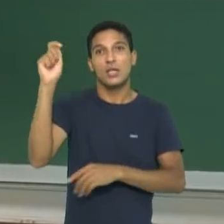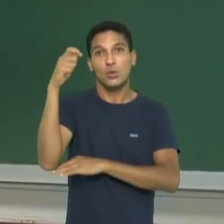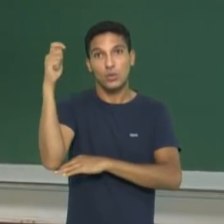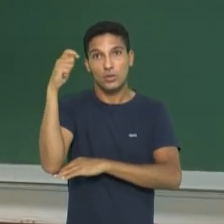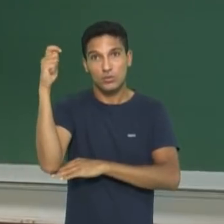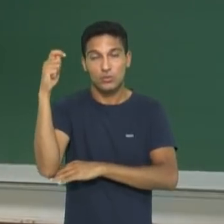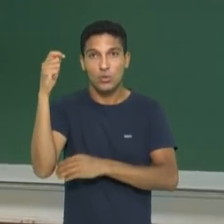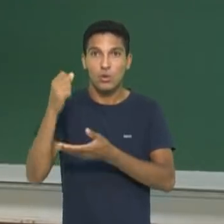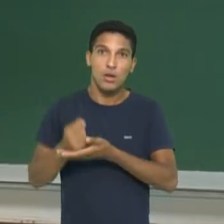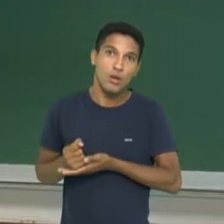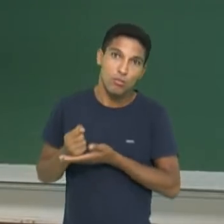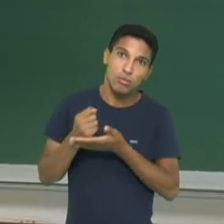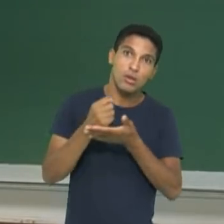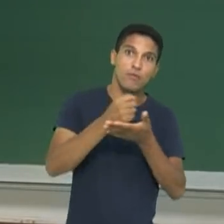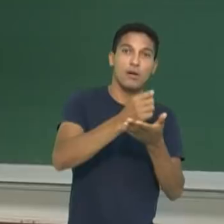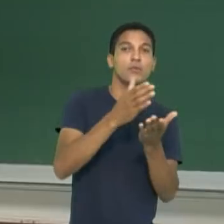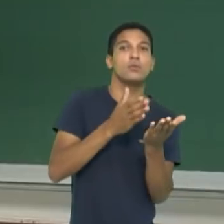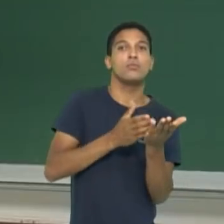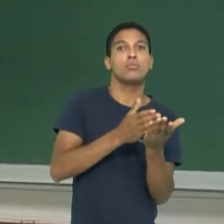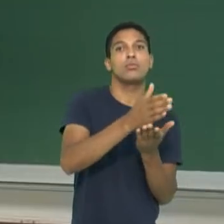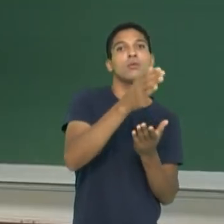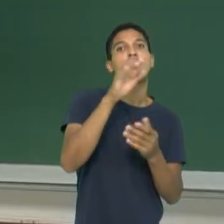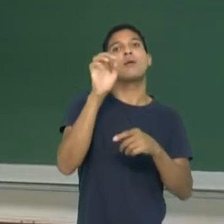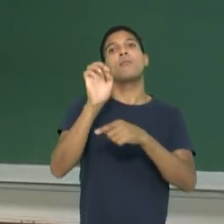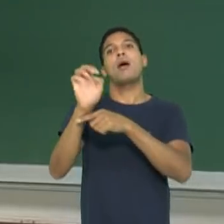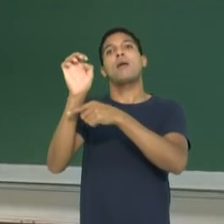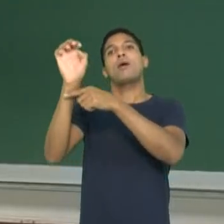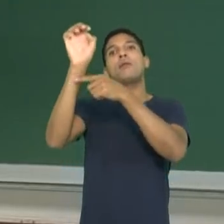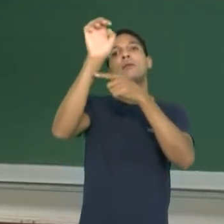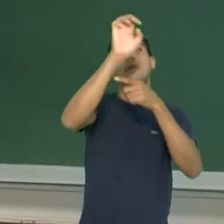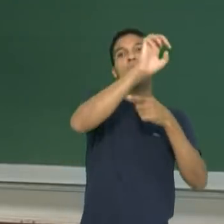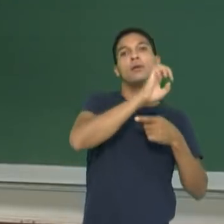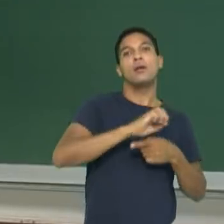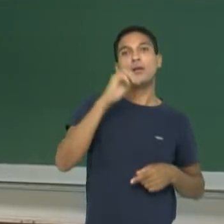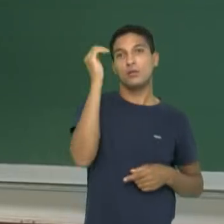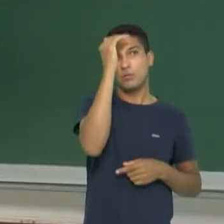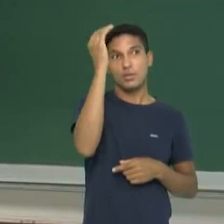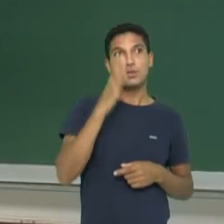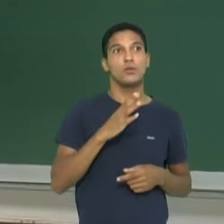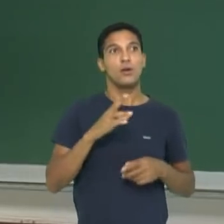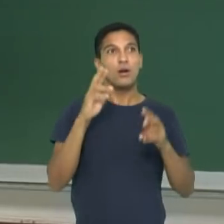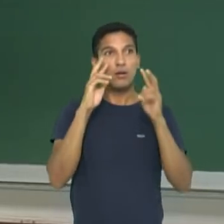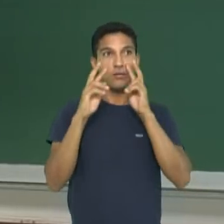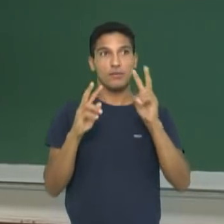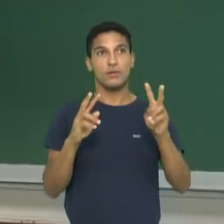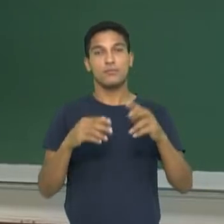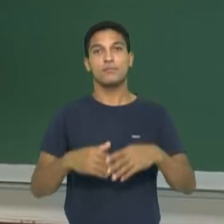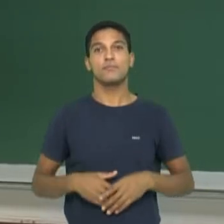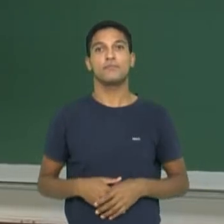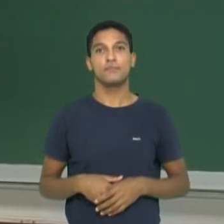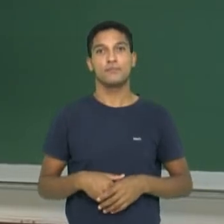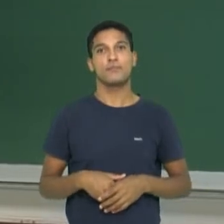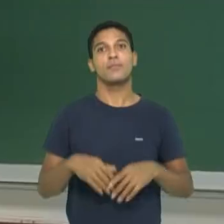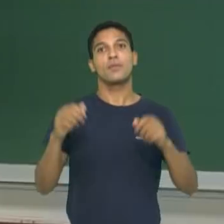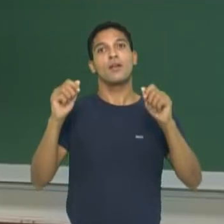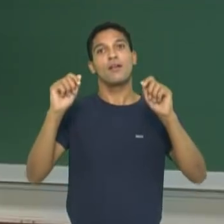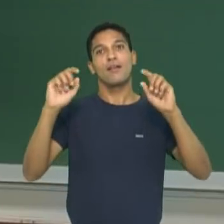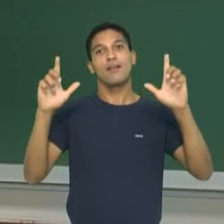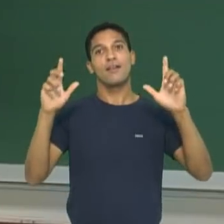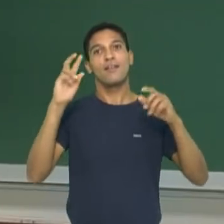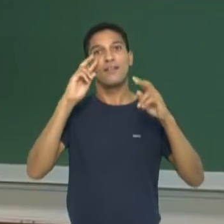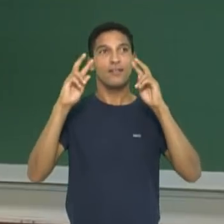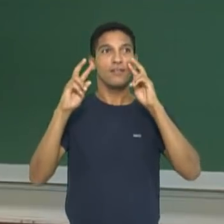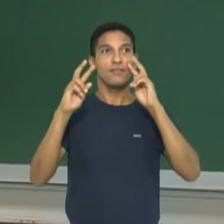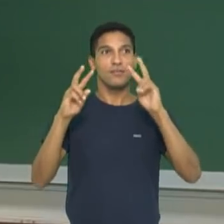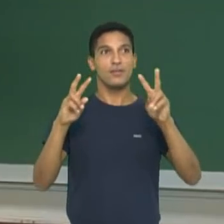Sul, até todo o restante do nosso país. Olha, claro que a professora trouxe um Debré, o nosso